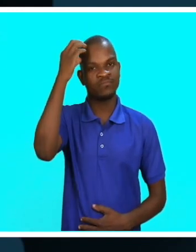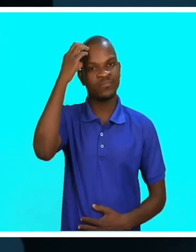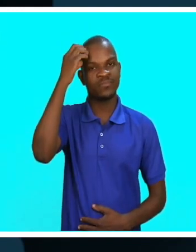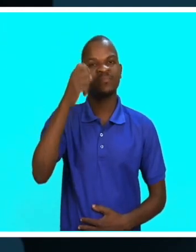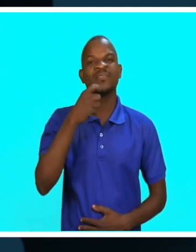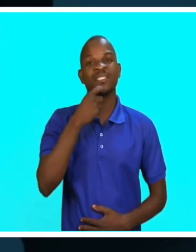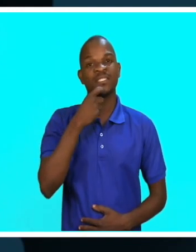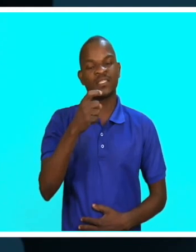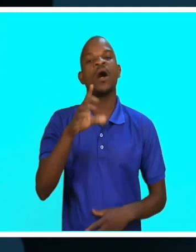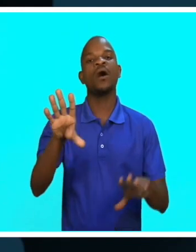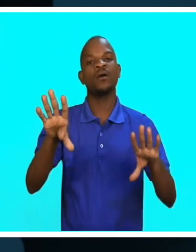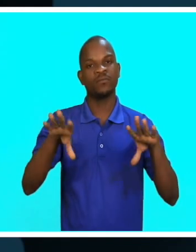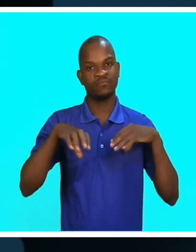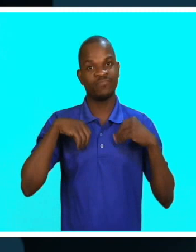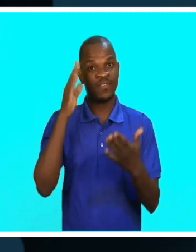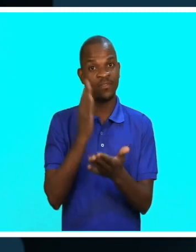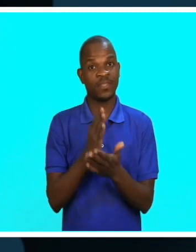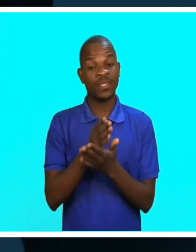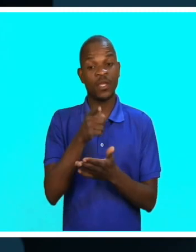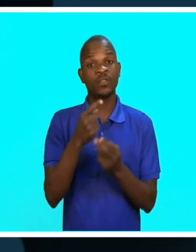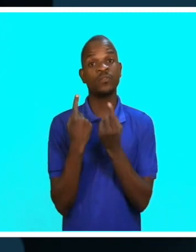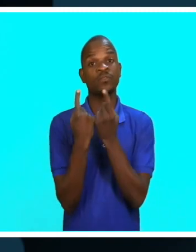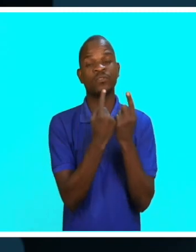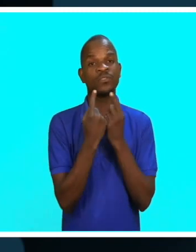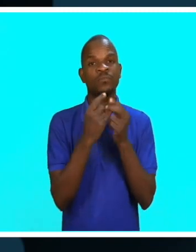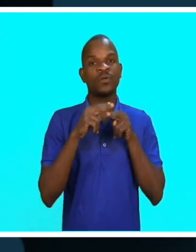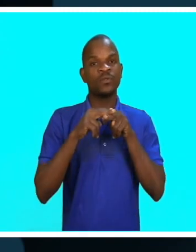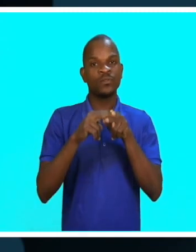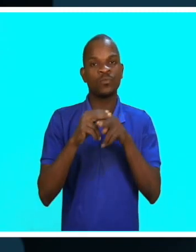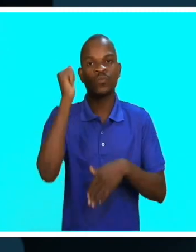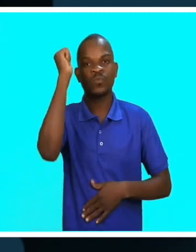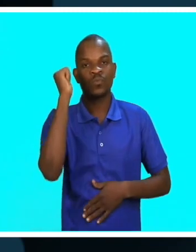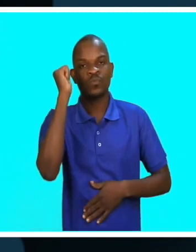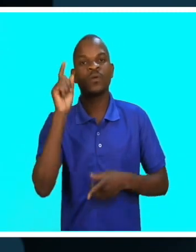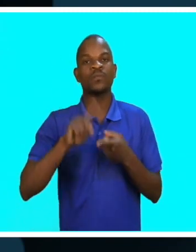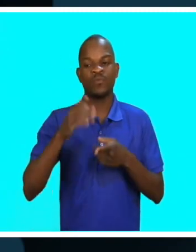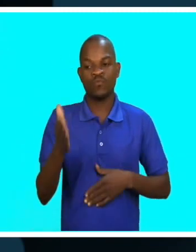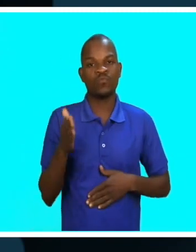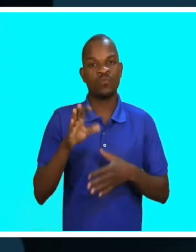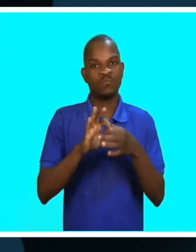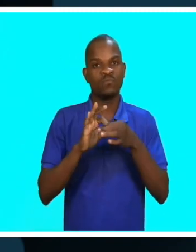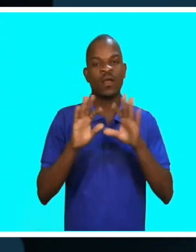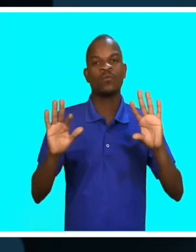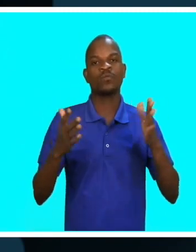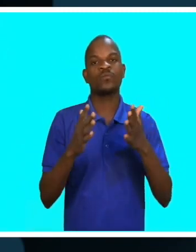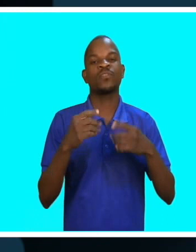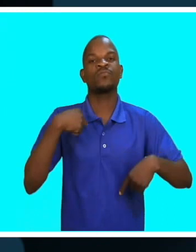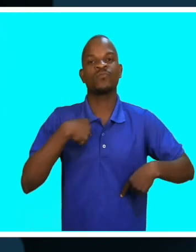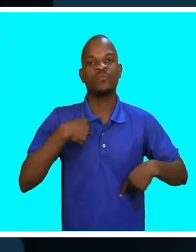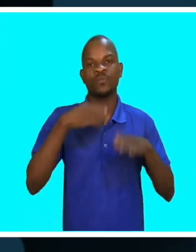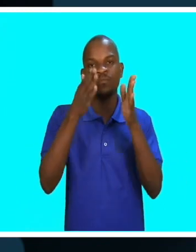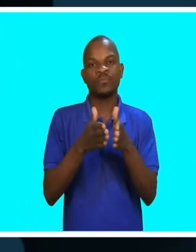da província de Maputo, acredita que este sistema de transporte vai reduzir o sofrimento